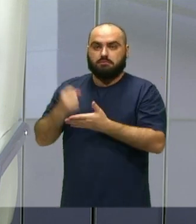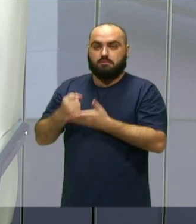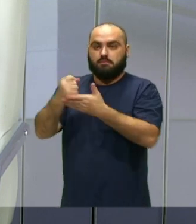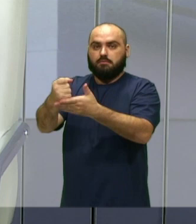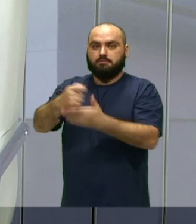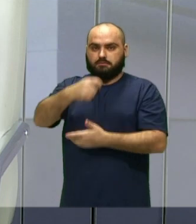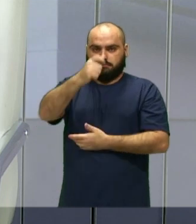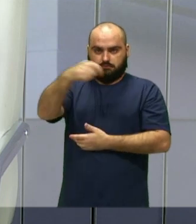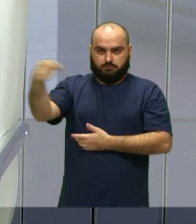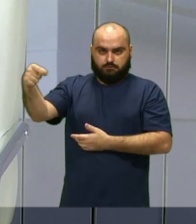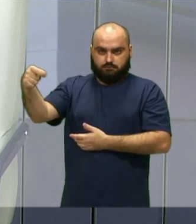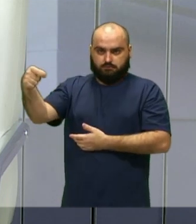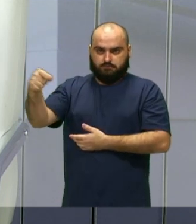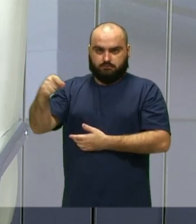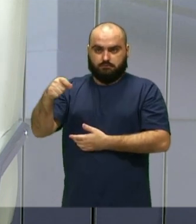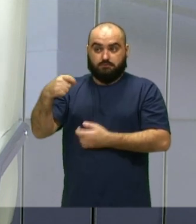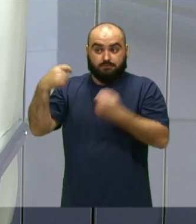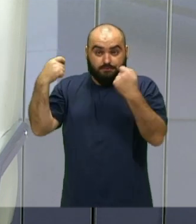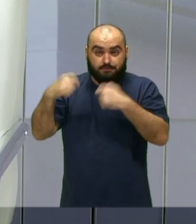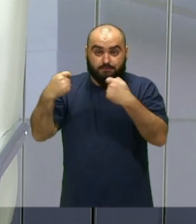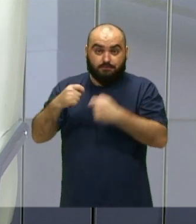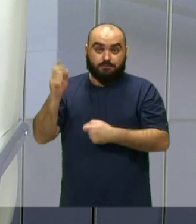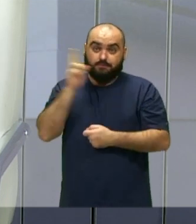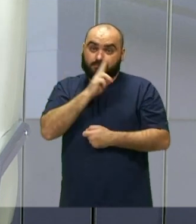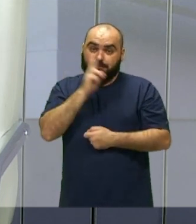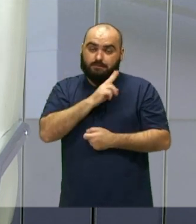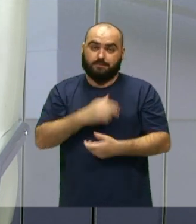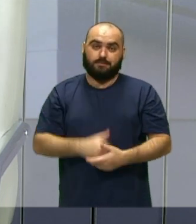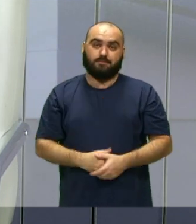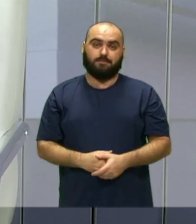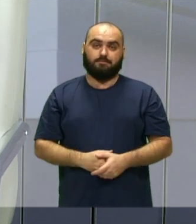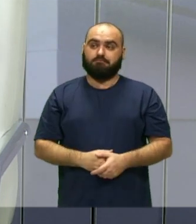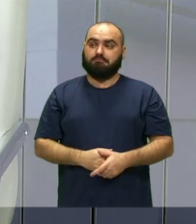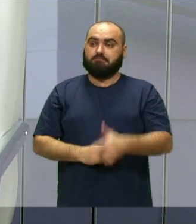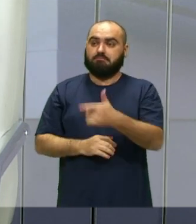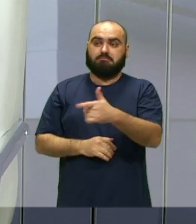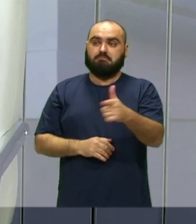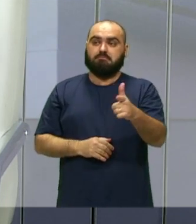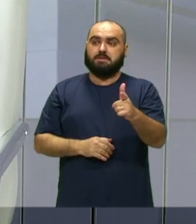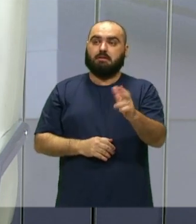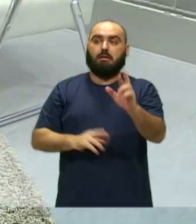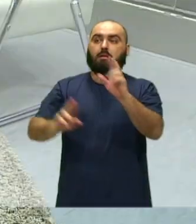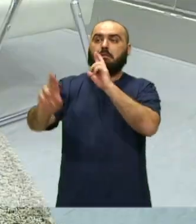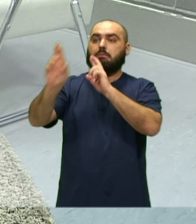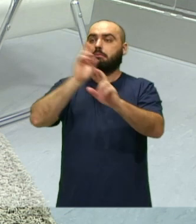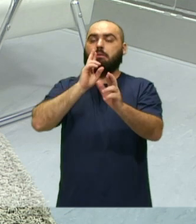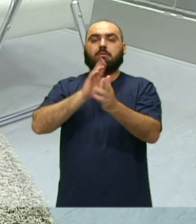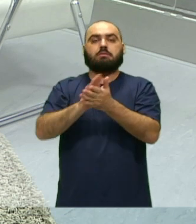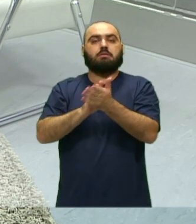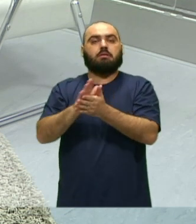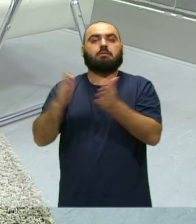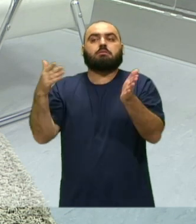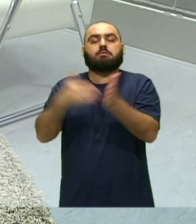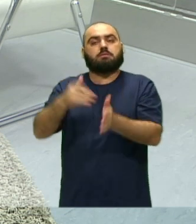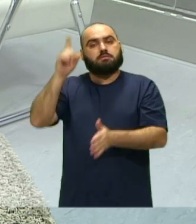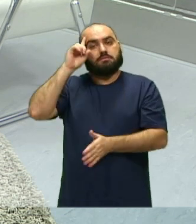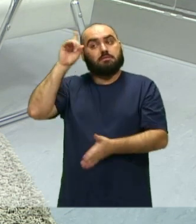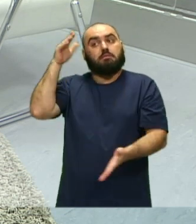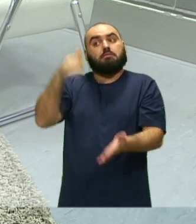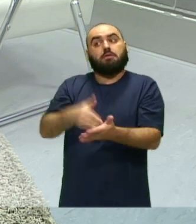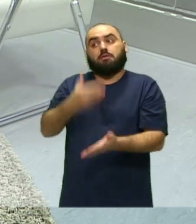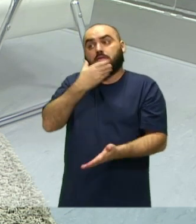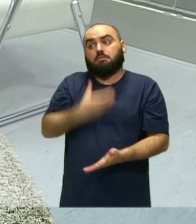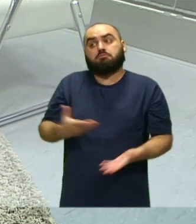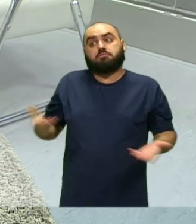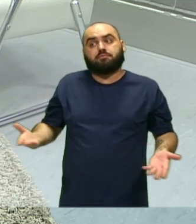e todos, sem exceção, estão precisando. E nós não temos nenhuma expectativa de quando isso vai acontecer. Pode acontecer até dezembro, né?